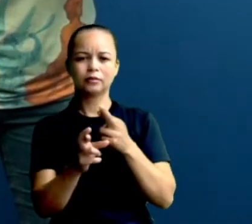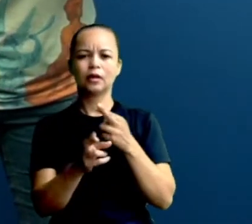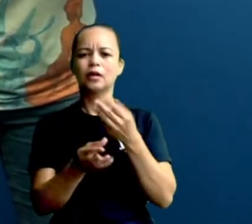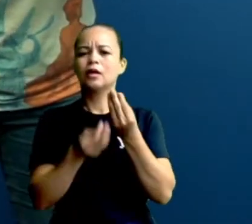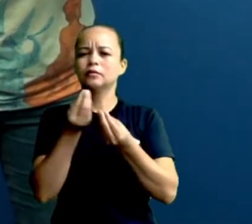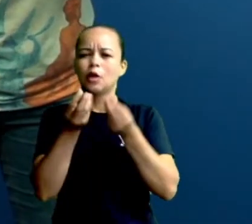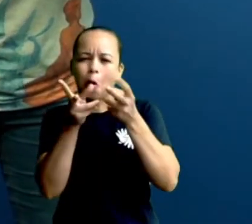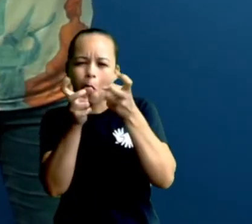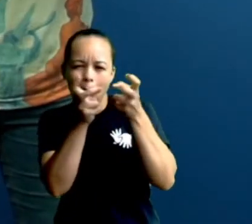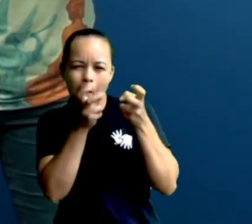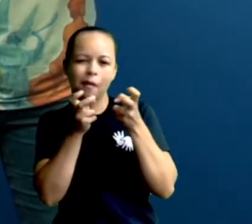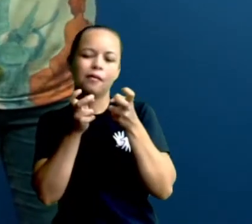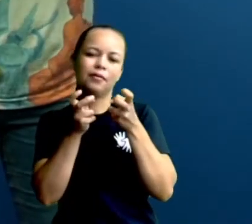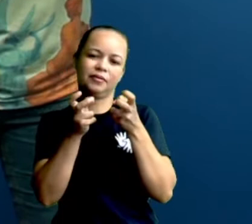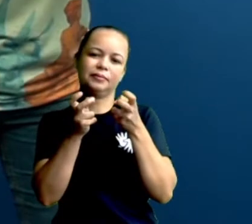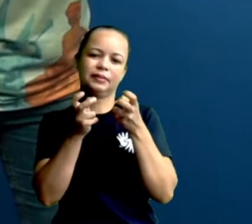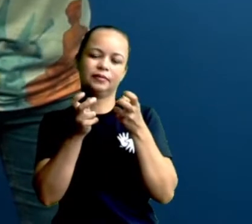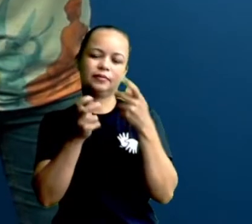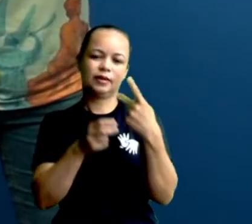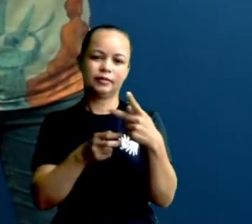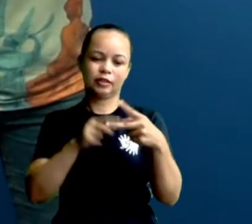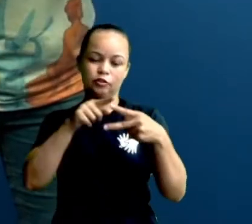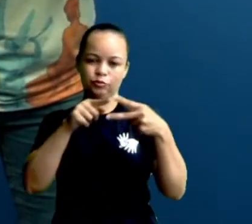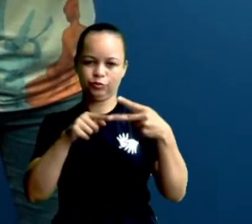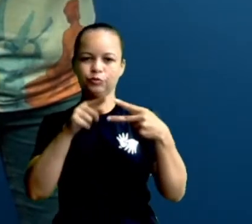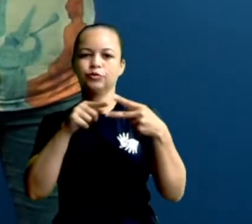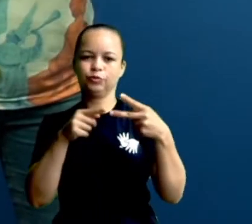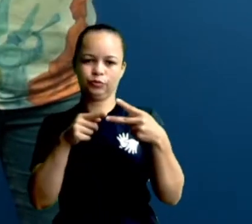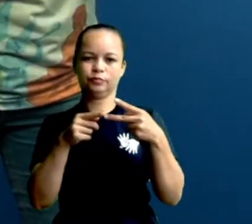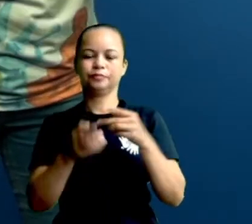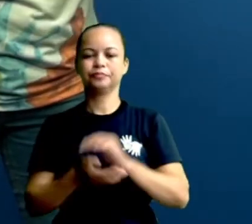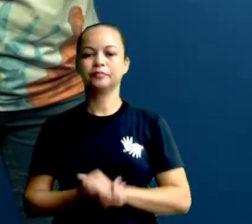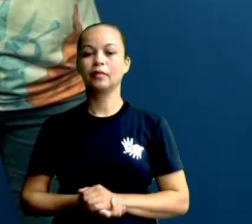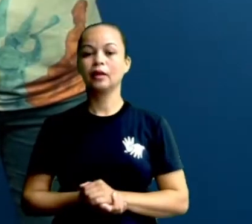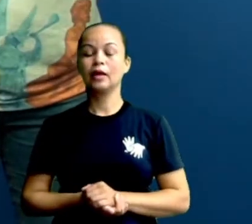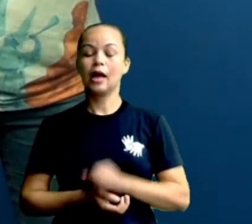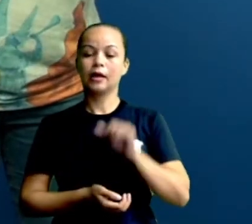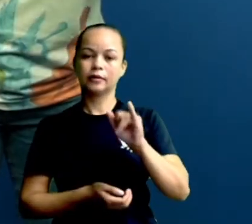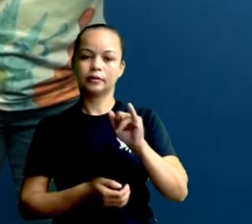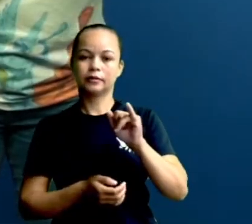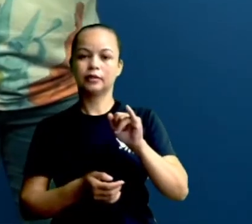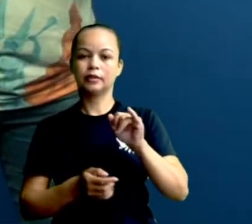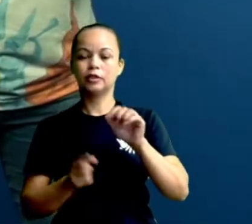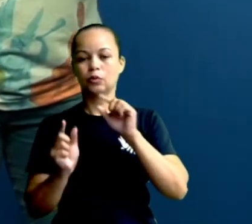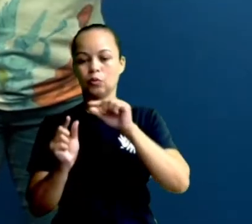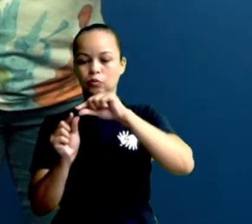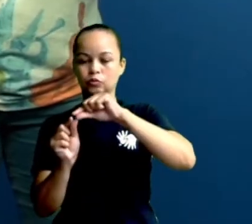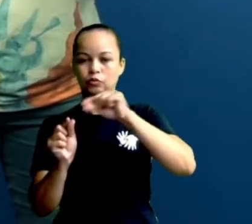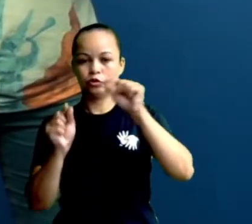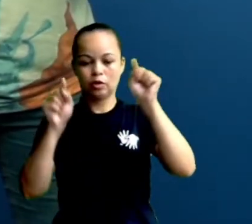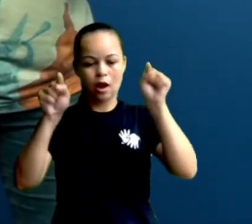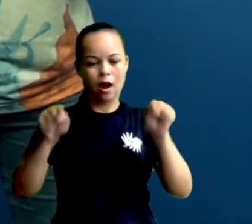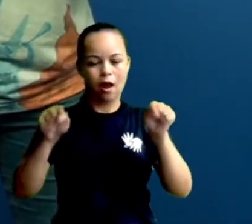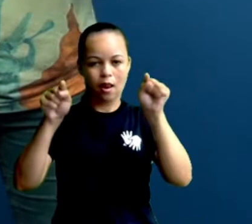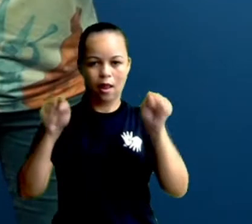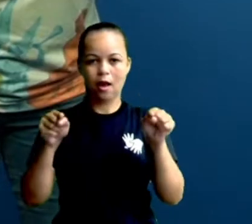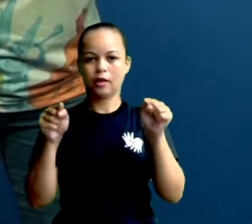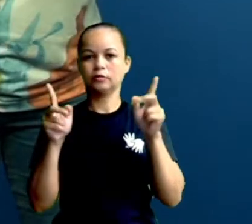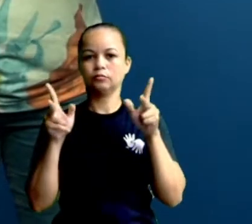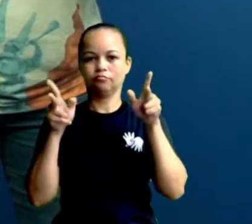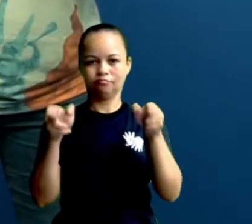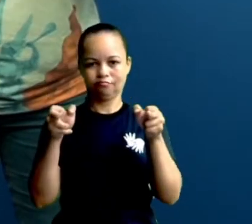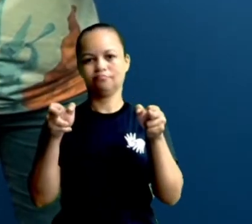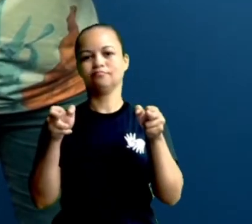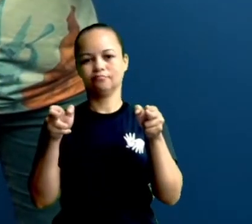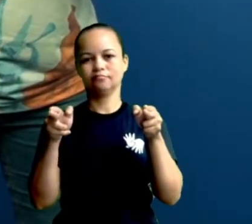de observar essas duas situações. Se os lados, né, correspondentes têm